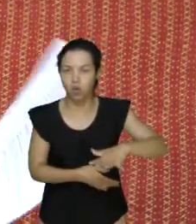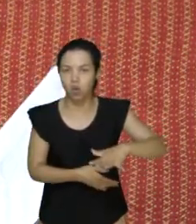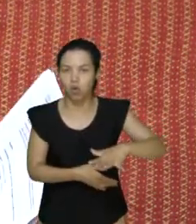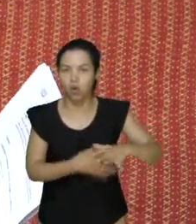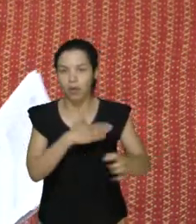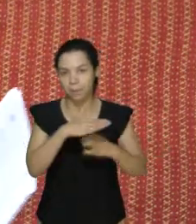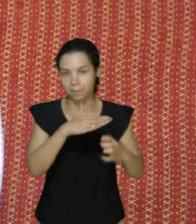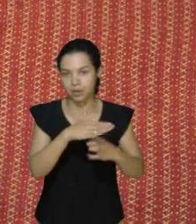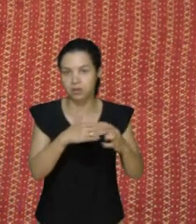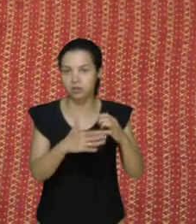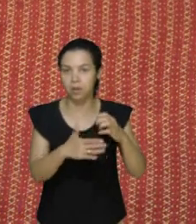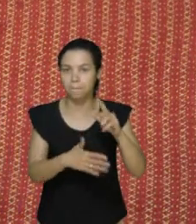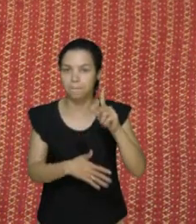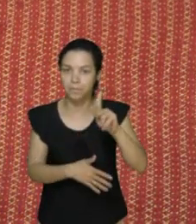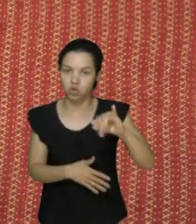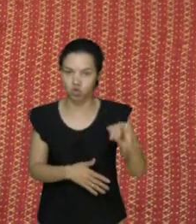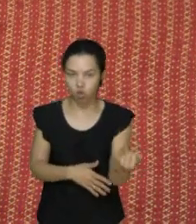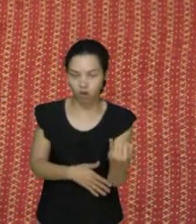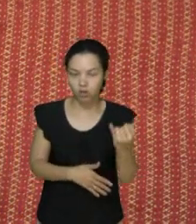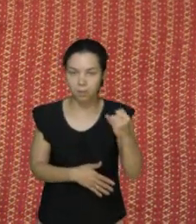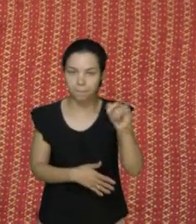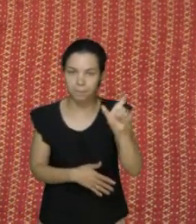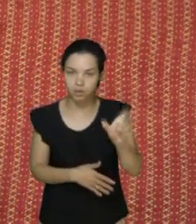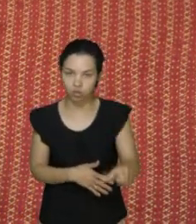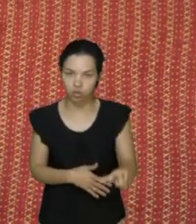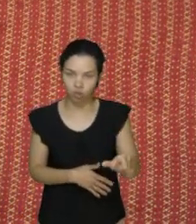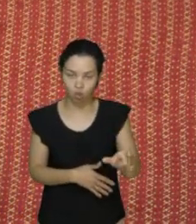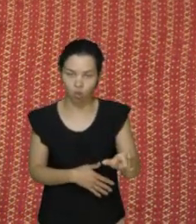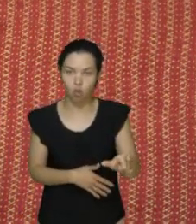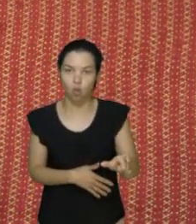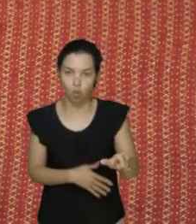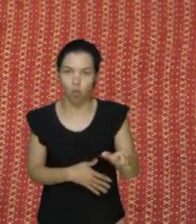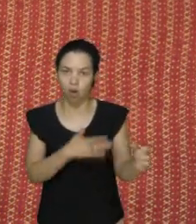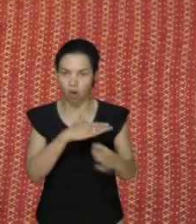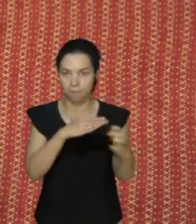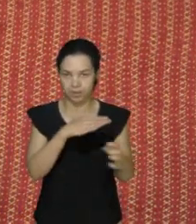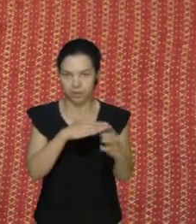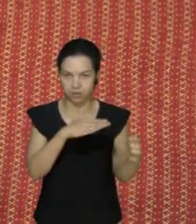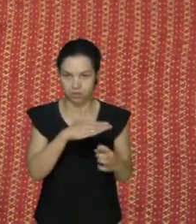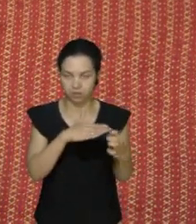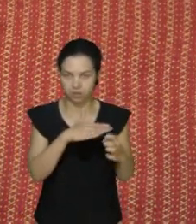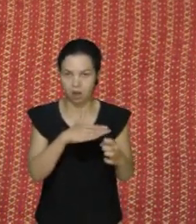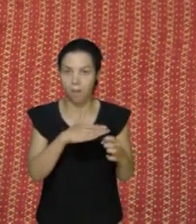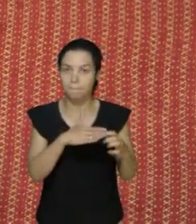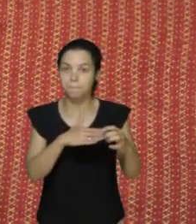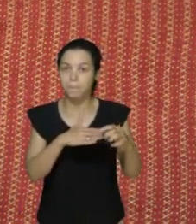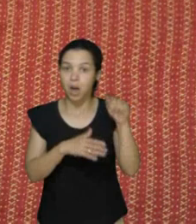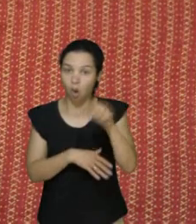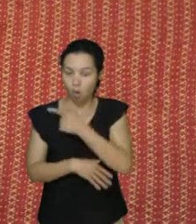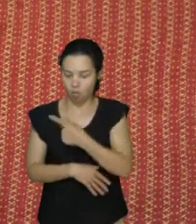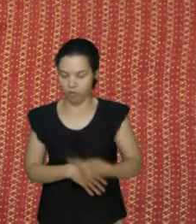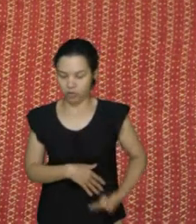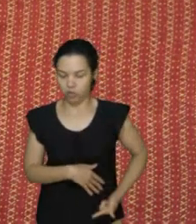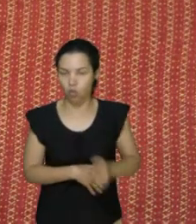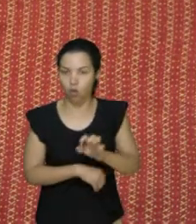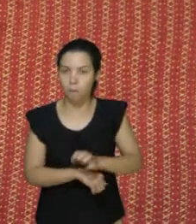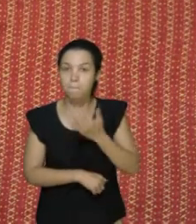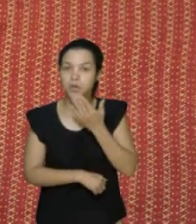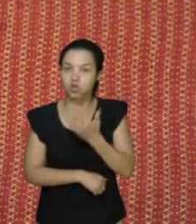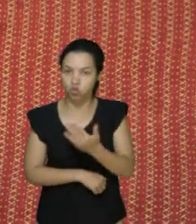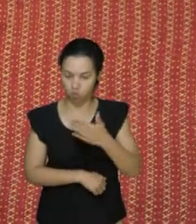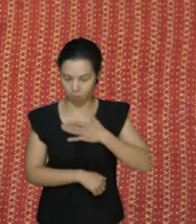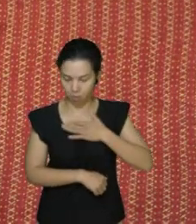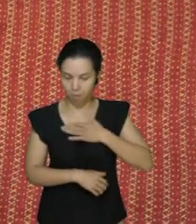com PJ ou pessoa física. E daí o próprio governador do Estado pediu para que eu fizesse o